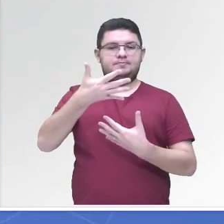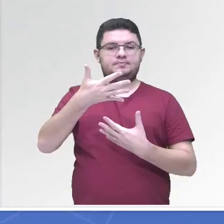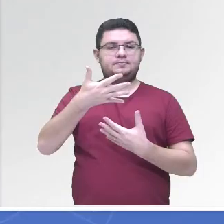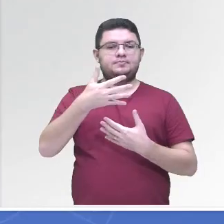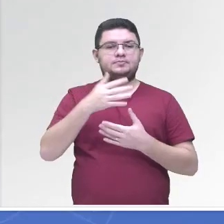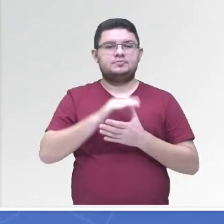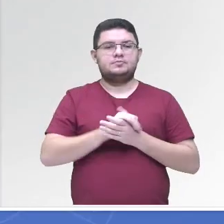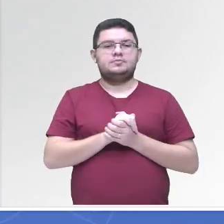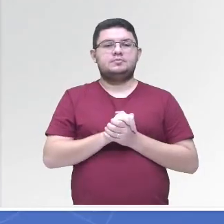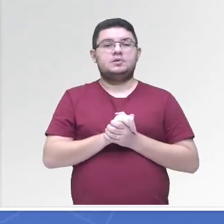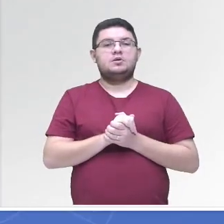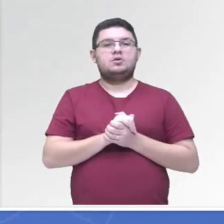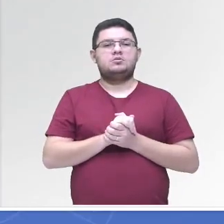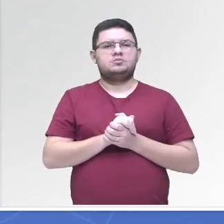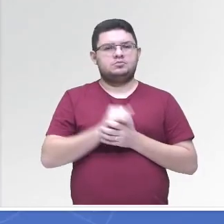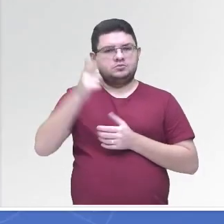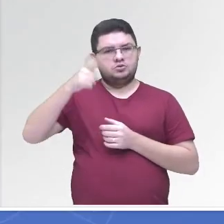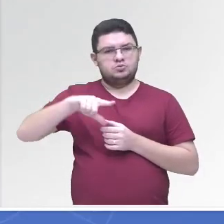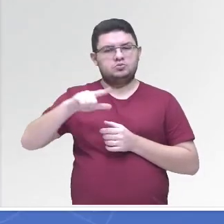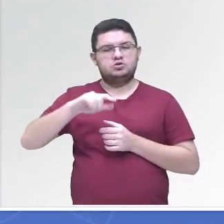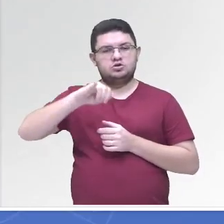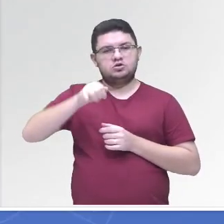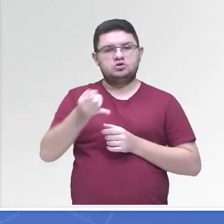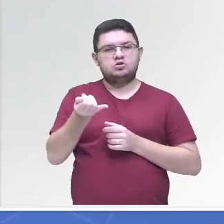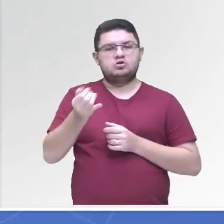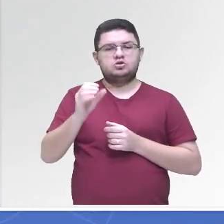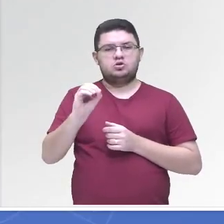Acho que é Jonathan, né?